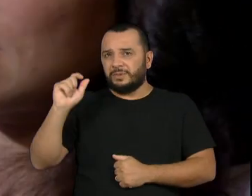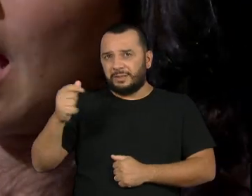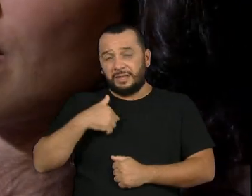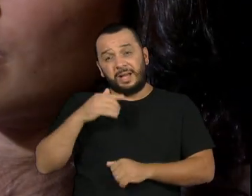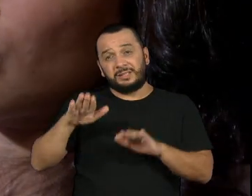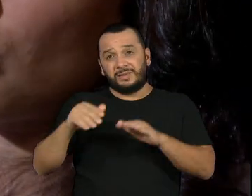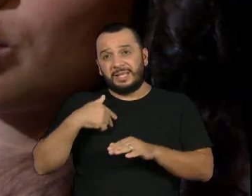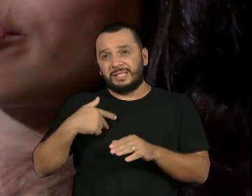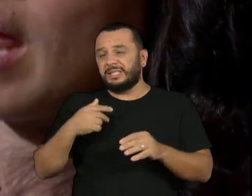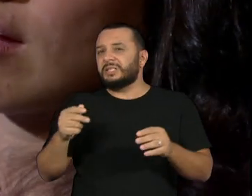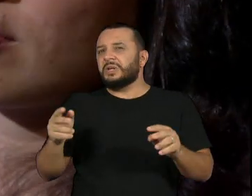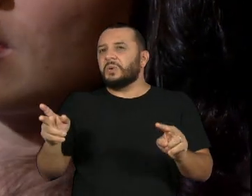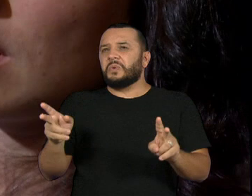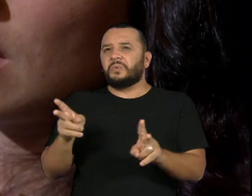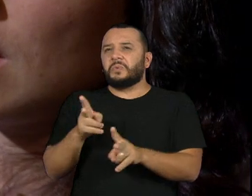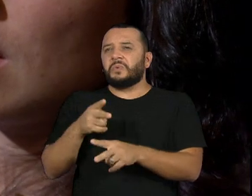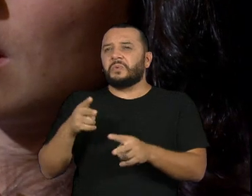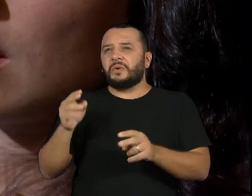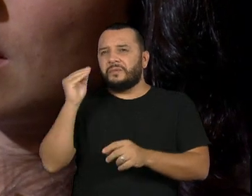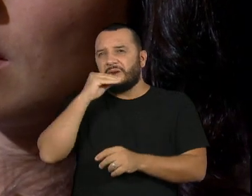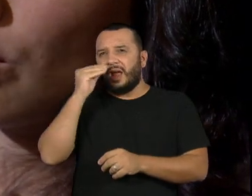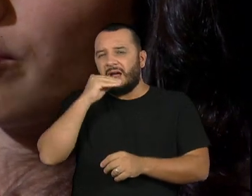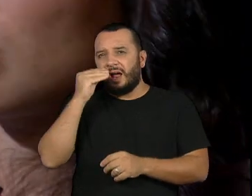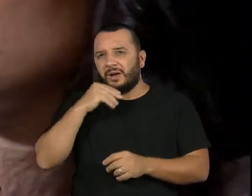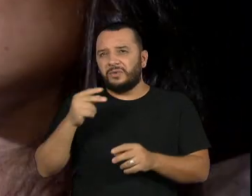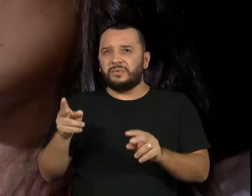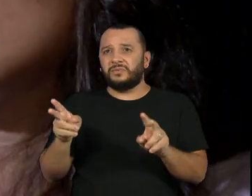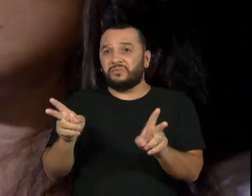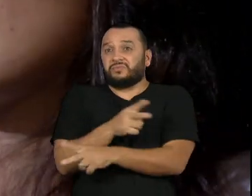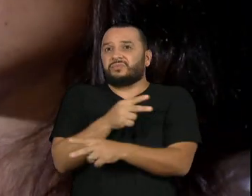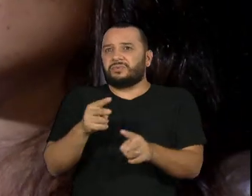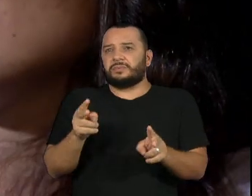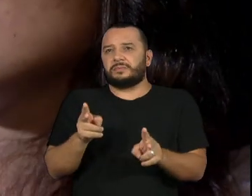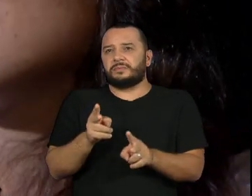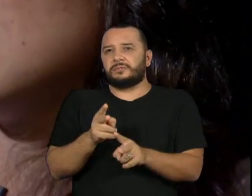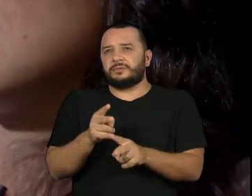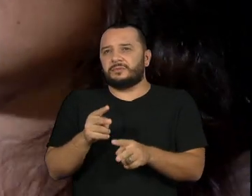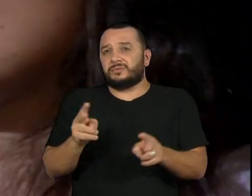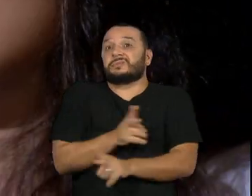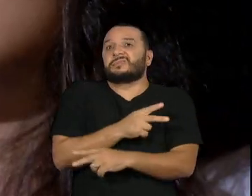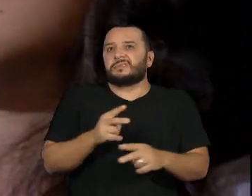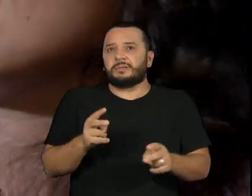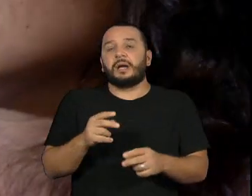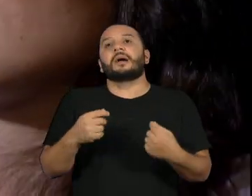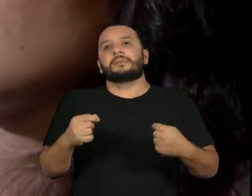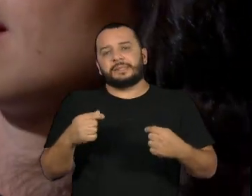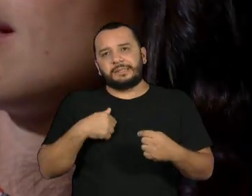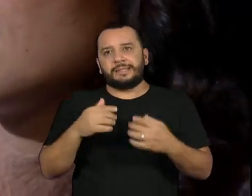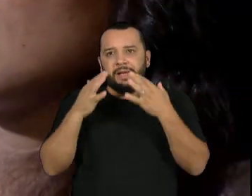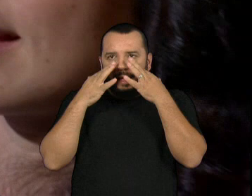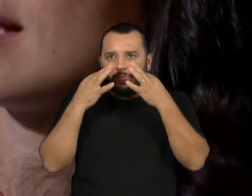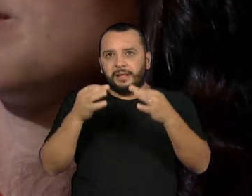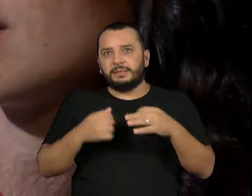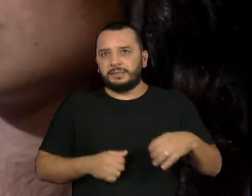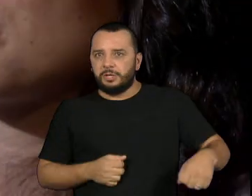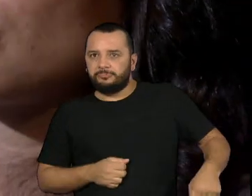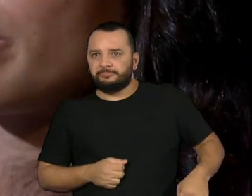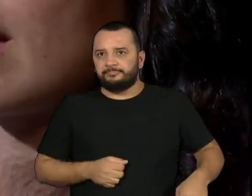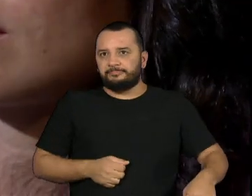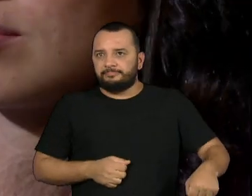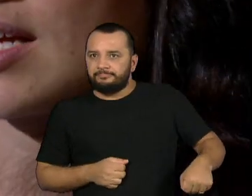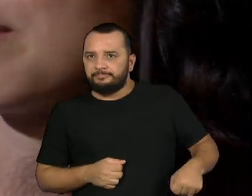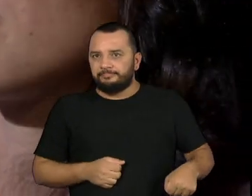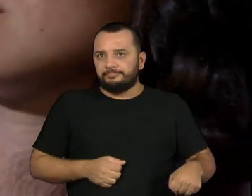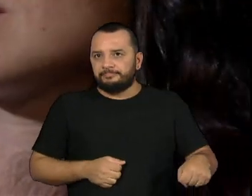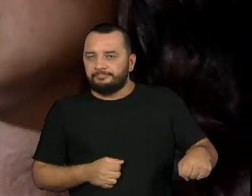muito instável ou muito fraco, e com vento muito instável e fraco, você tem que ficar reequilibrando o tempo todo o